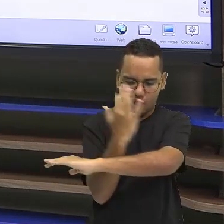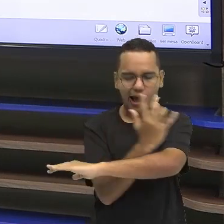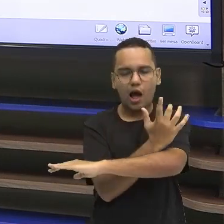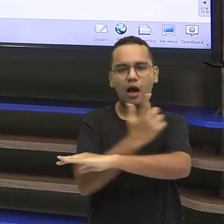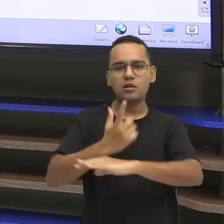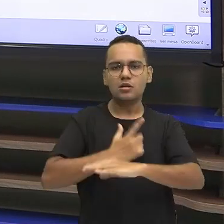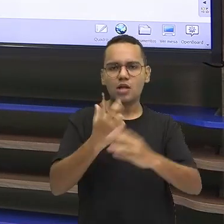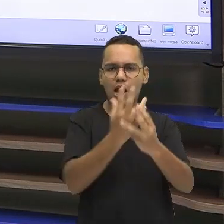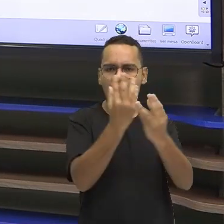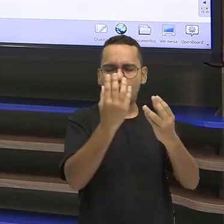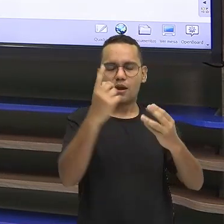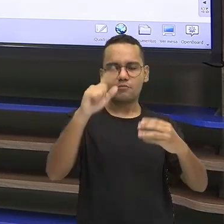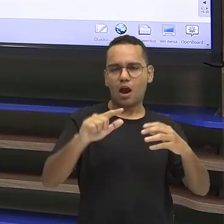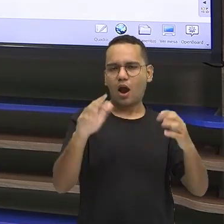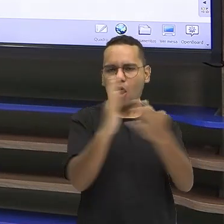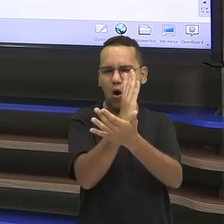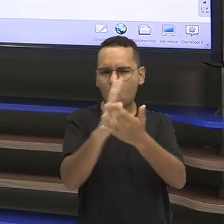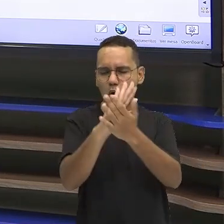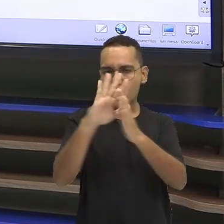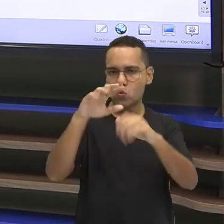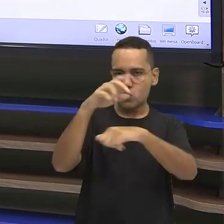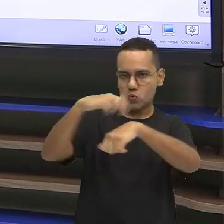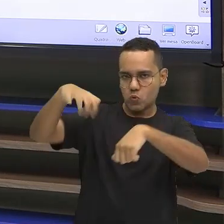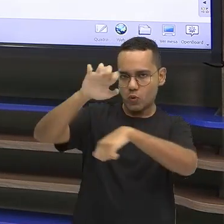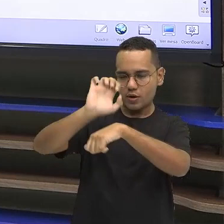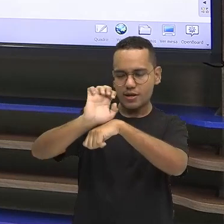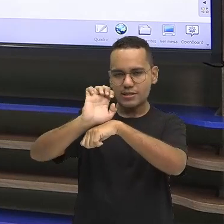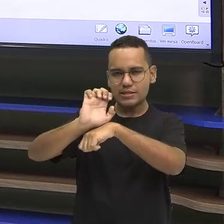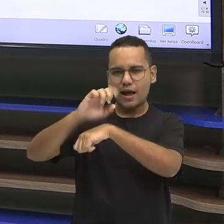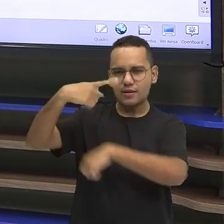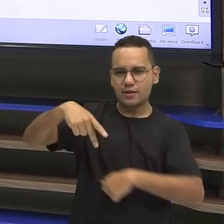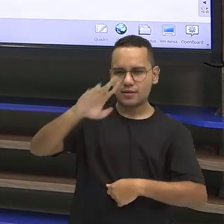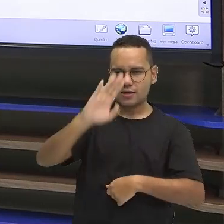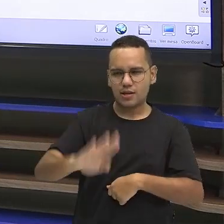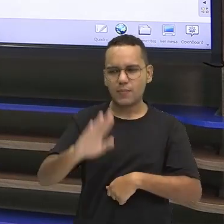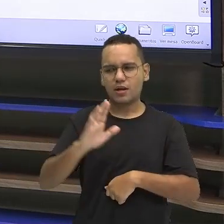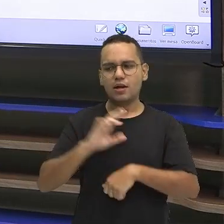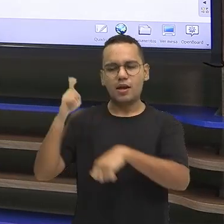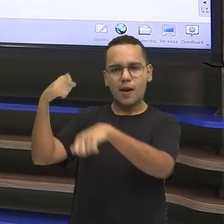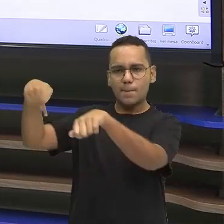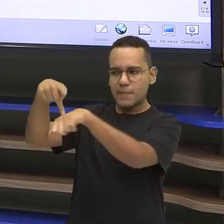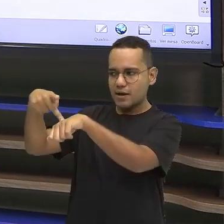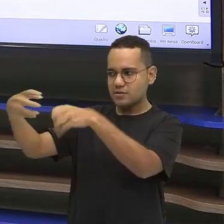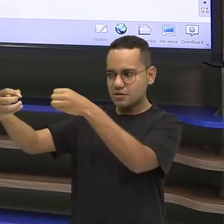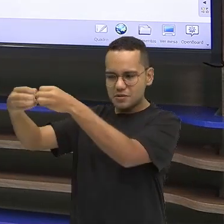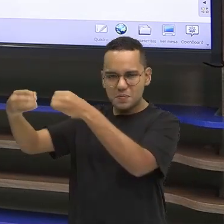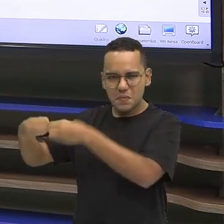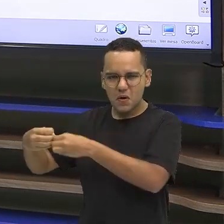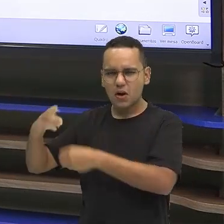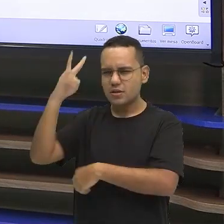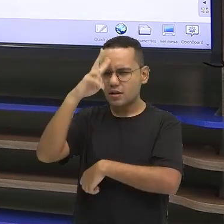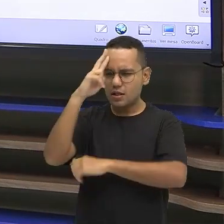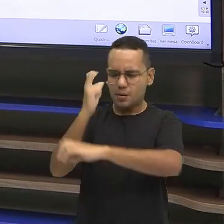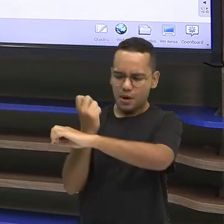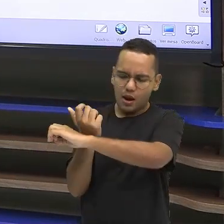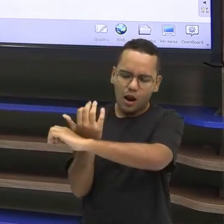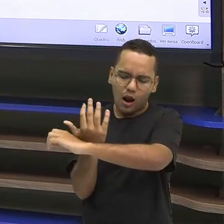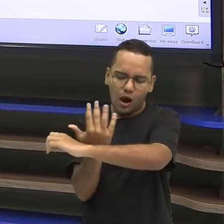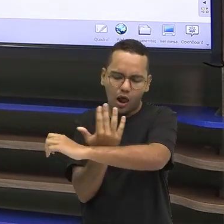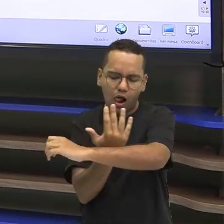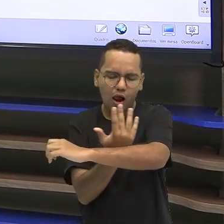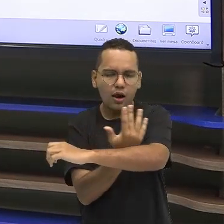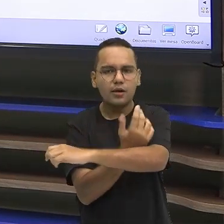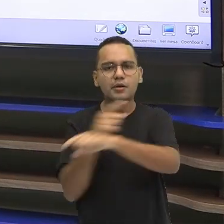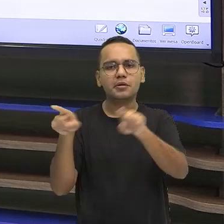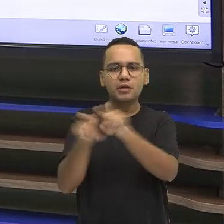região central do nosso país, e a gente viu que a vegetação ela é mais diferente, né, então vegetação rasteira, as